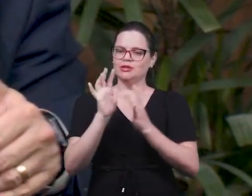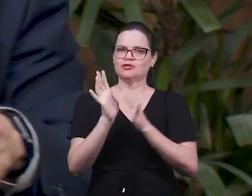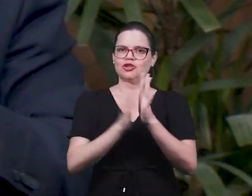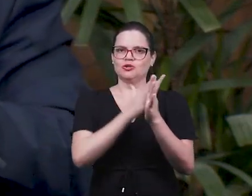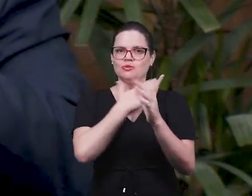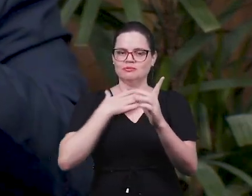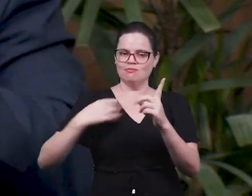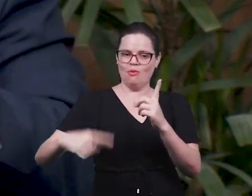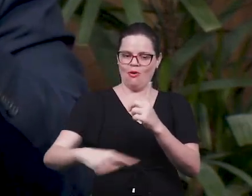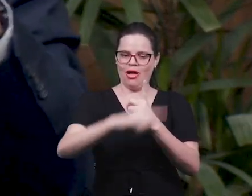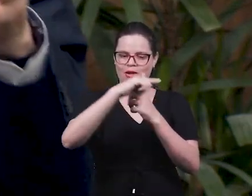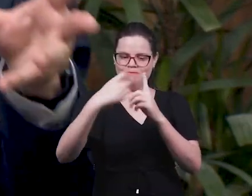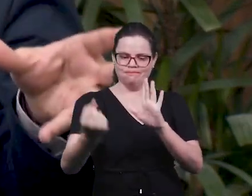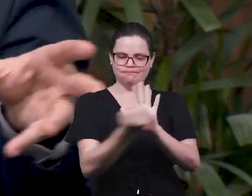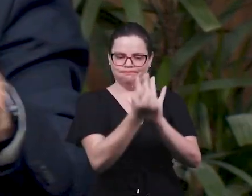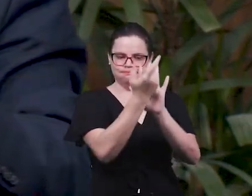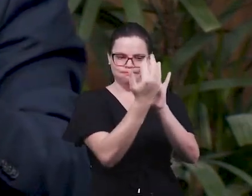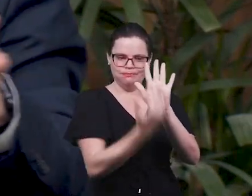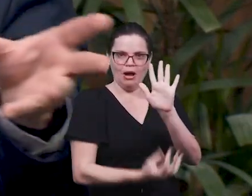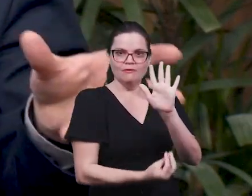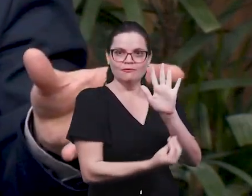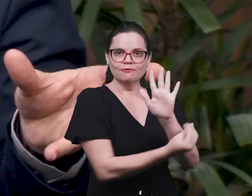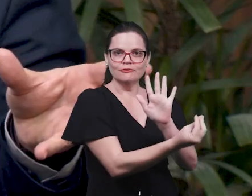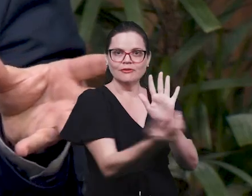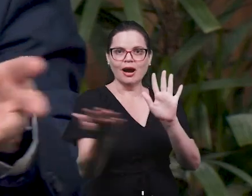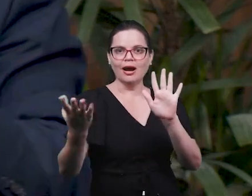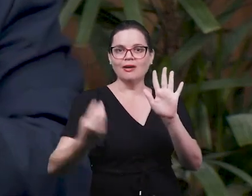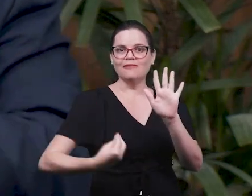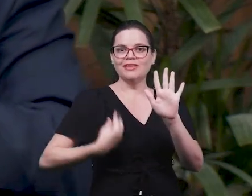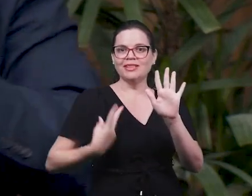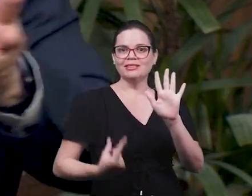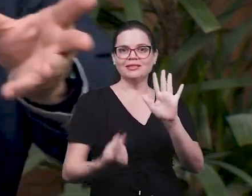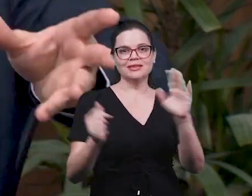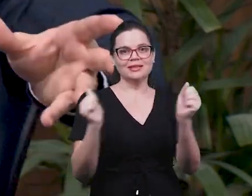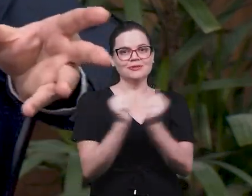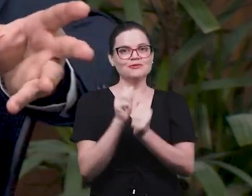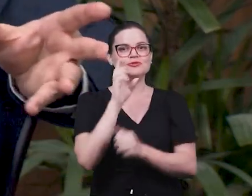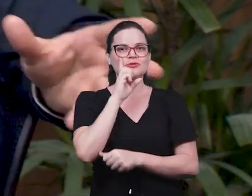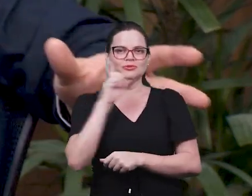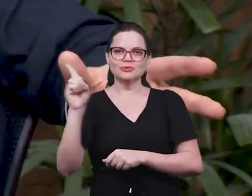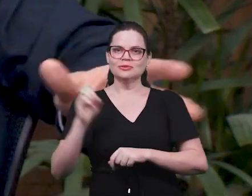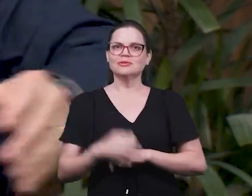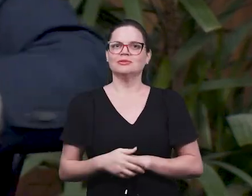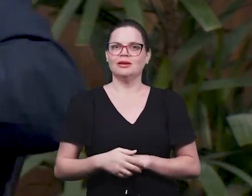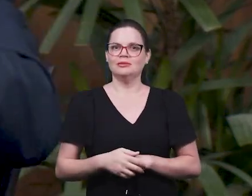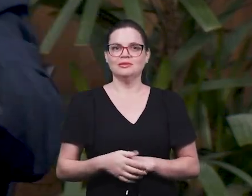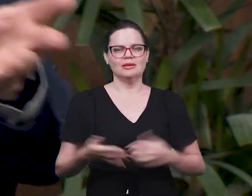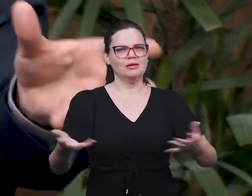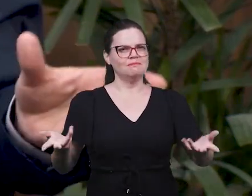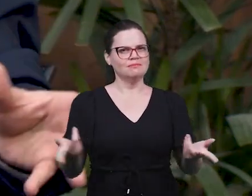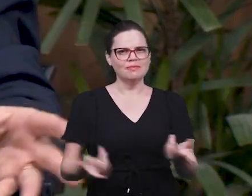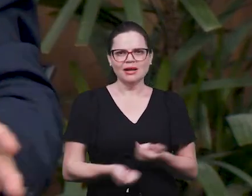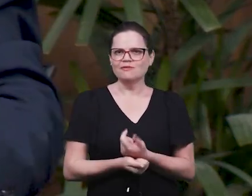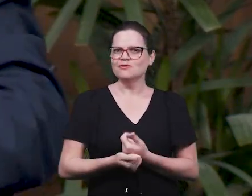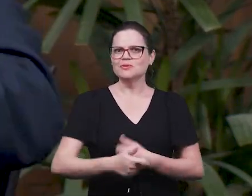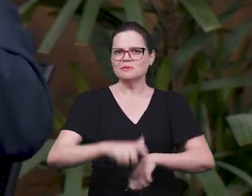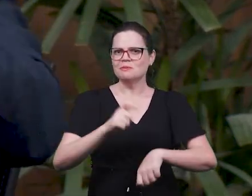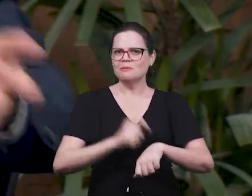eterna. Deus. Uma vida eterna com Deus. Se são preciosos esses momentos, se é